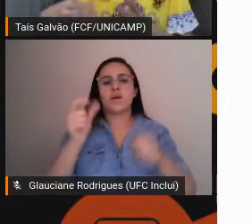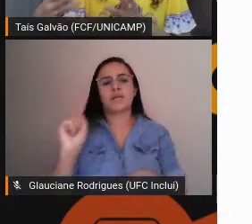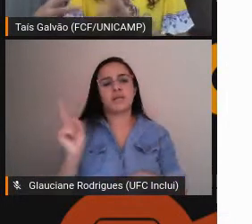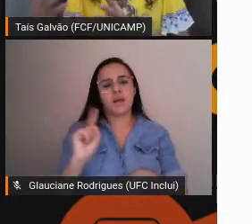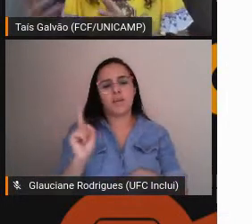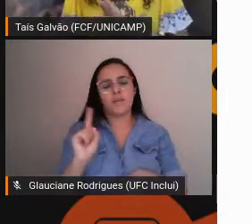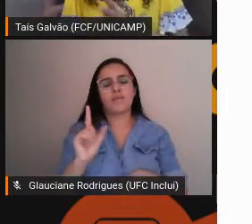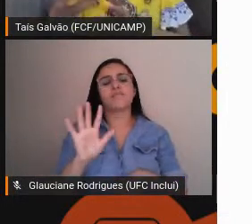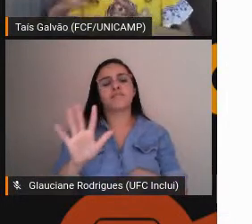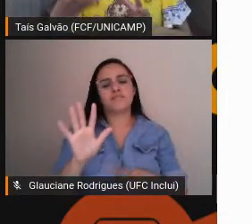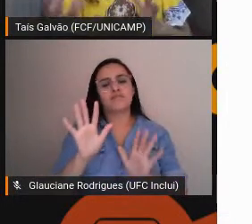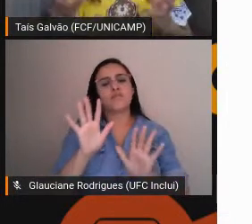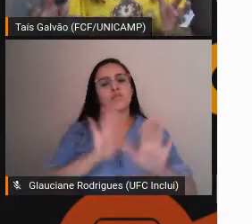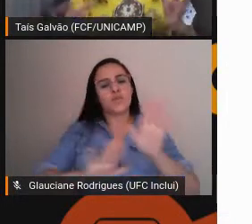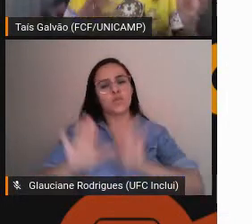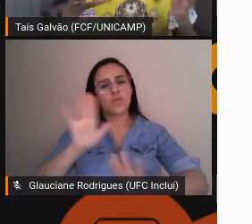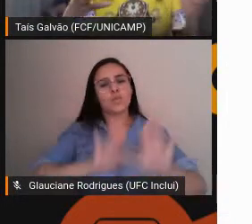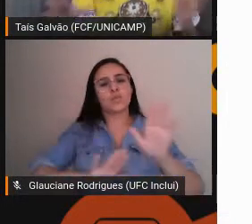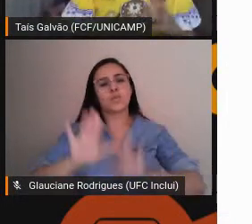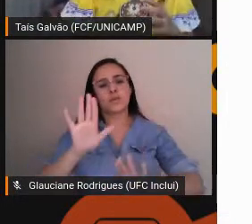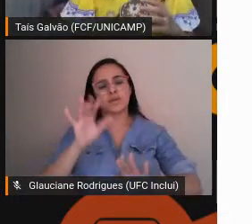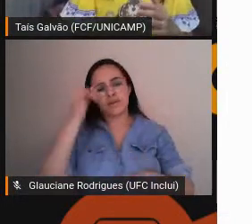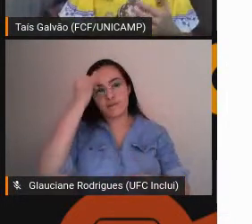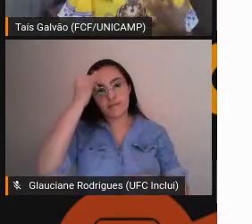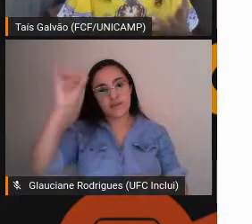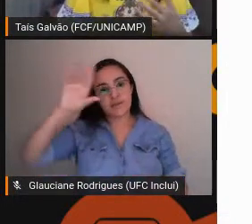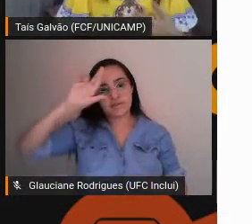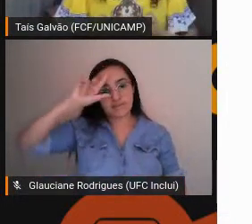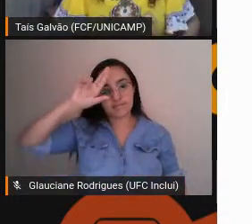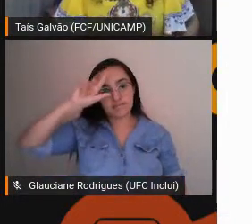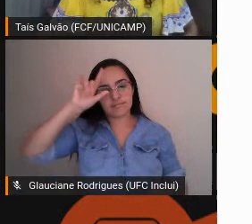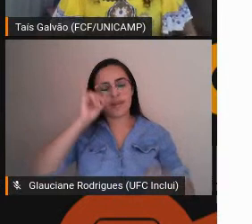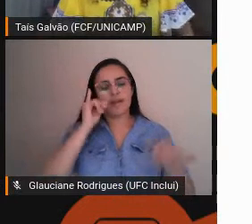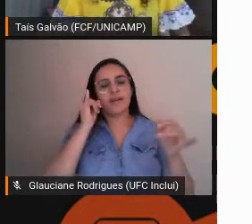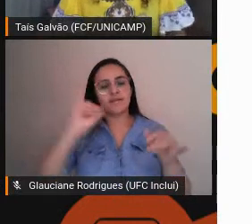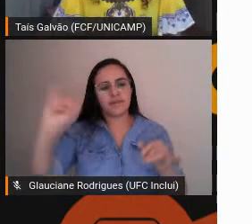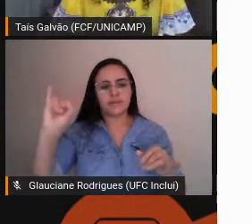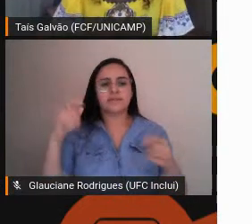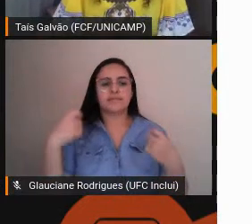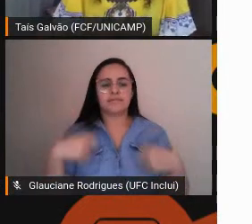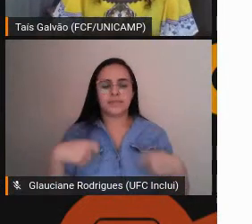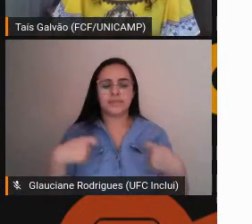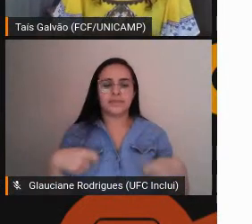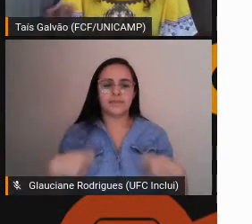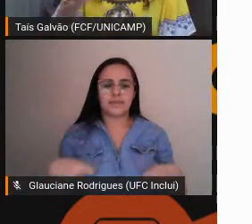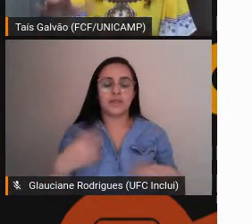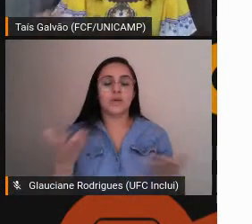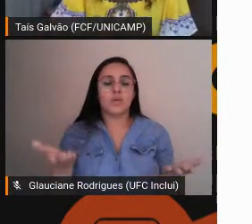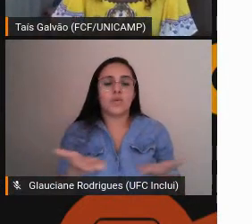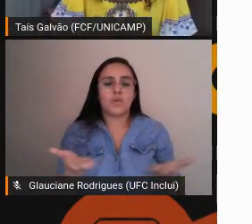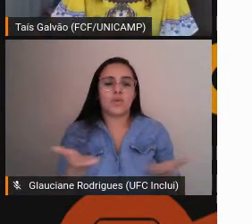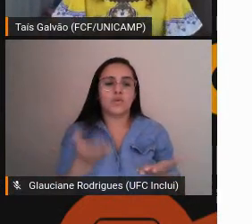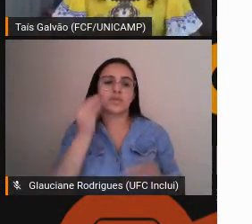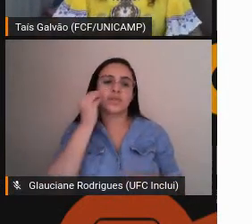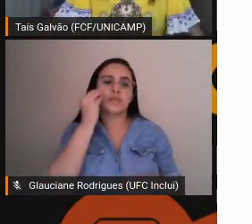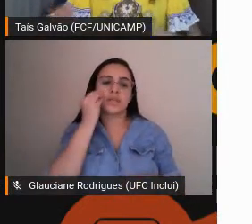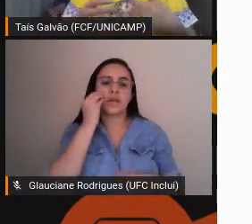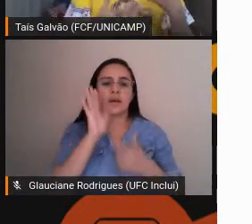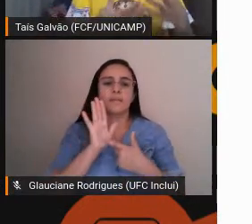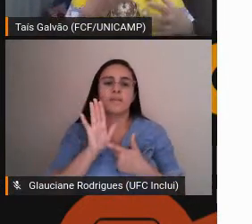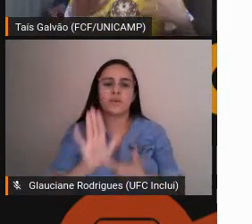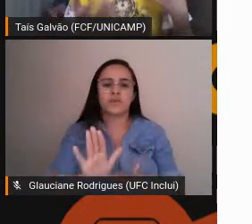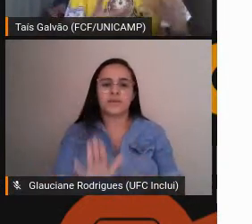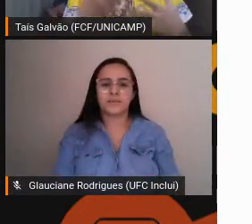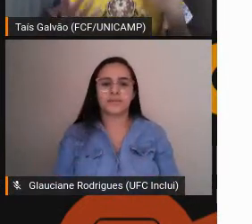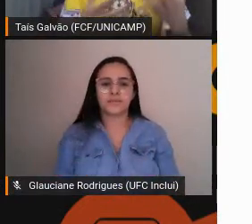devagar e a gente tem que olhar com cuidado, né? E é isso que eu vou tentar aproximar um pouco mais nesse